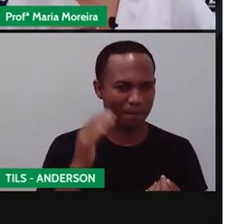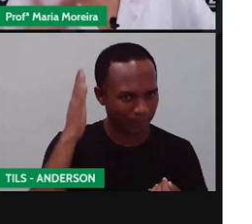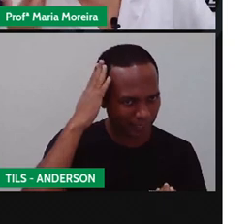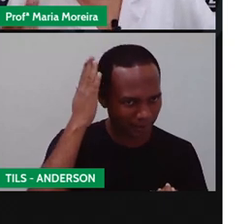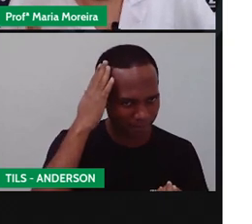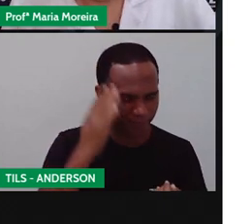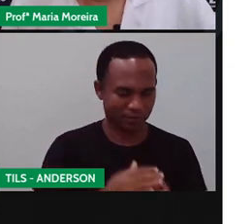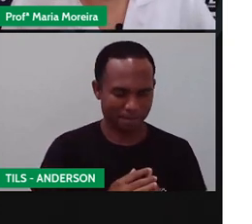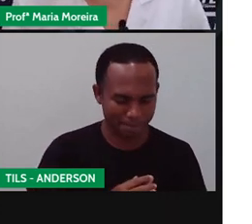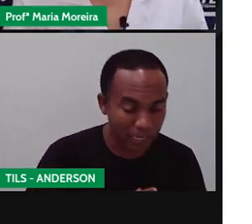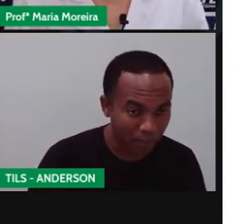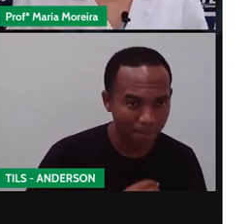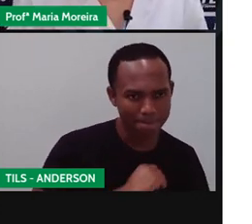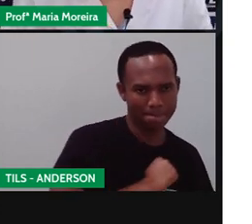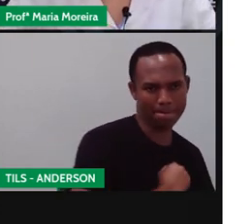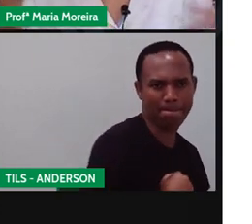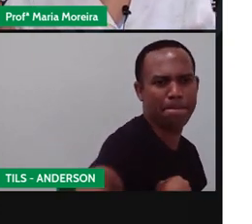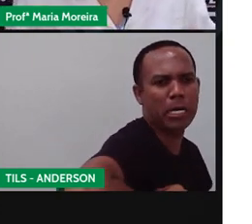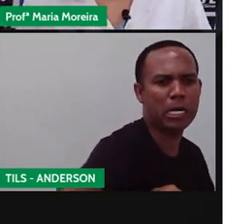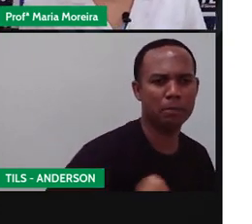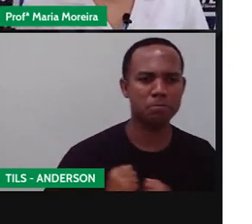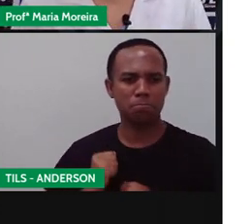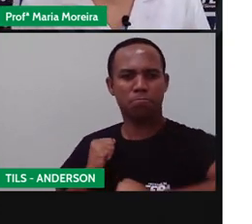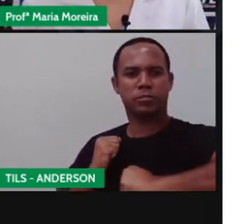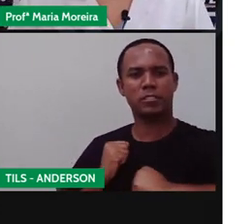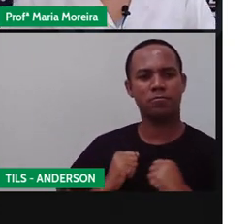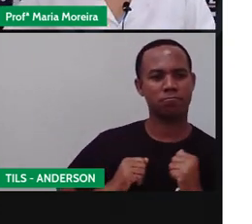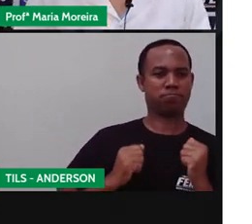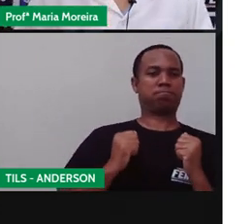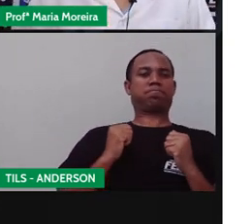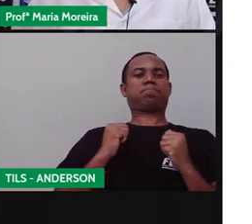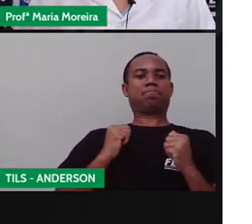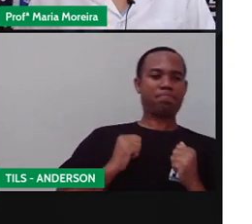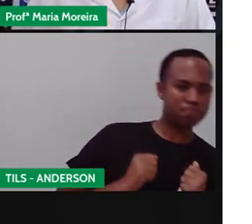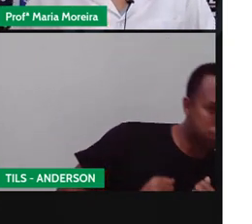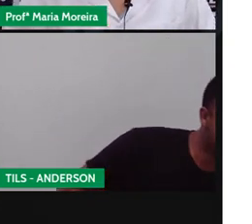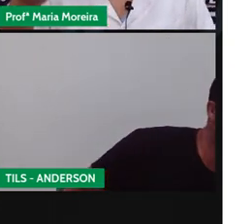cabeçadas, joelhadas, cotoveladas, acrobacias em solo ou